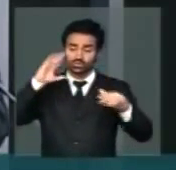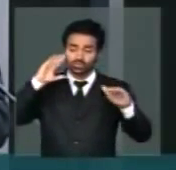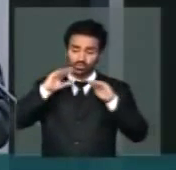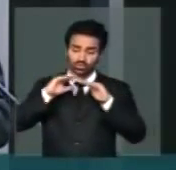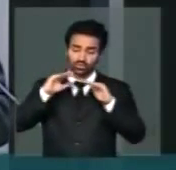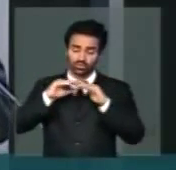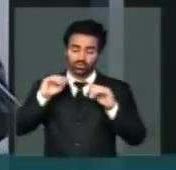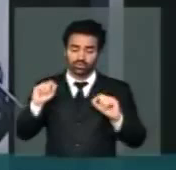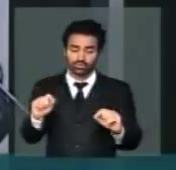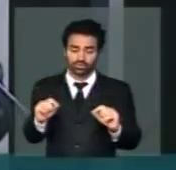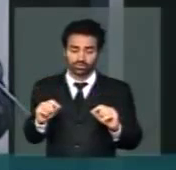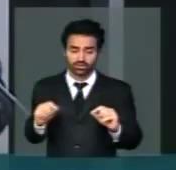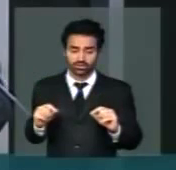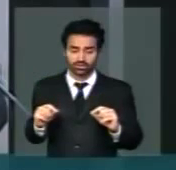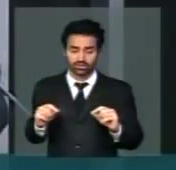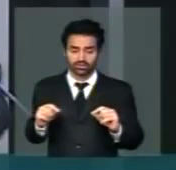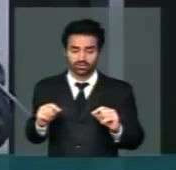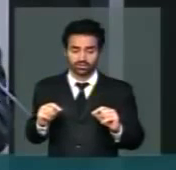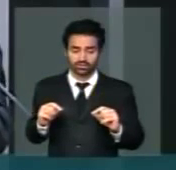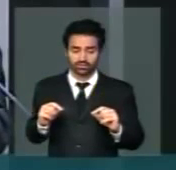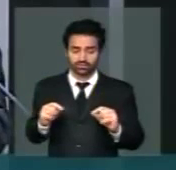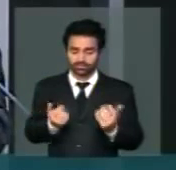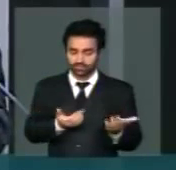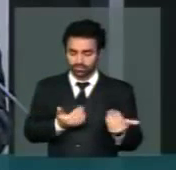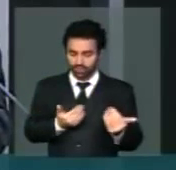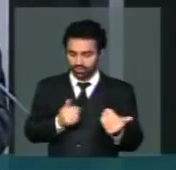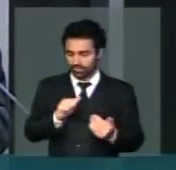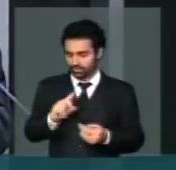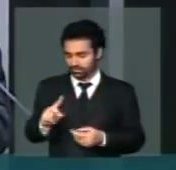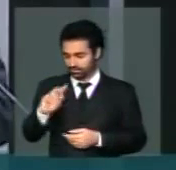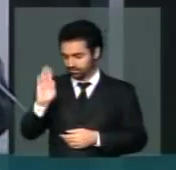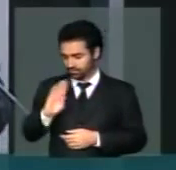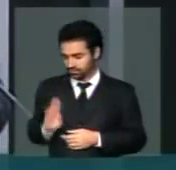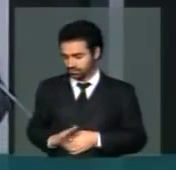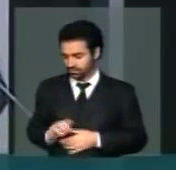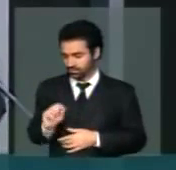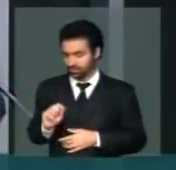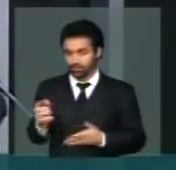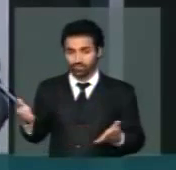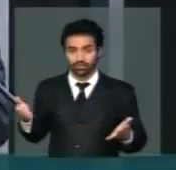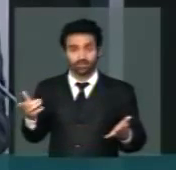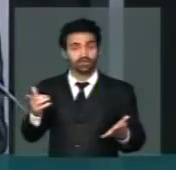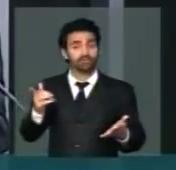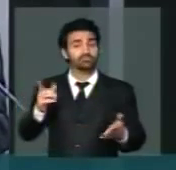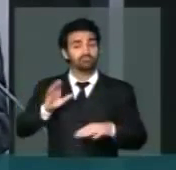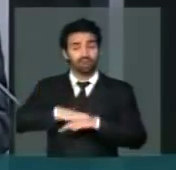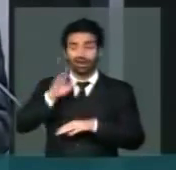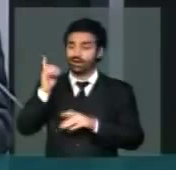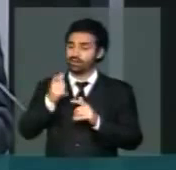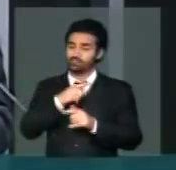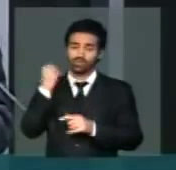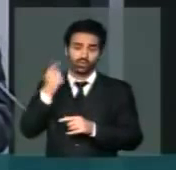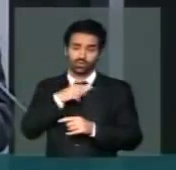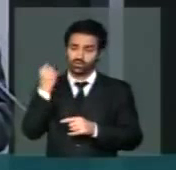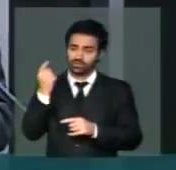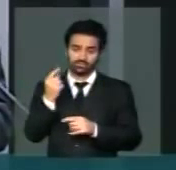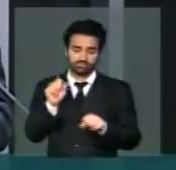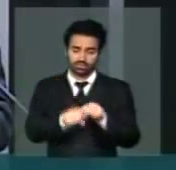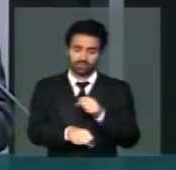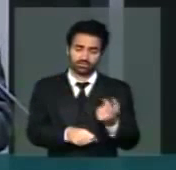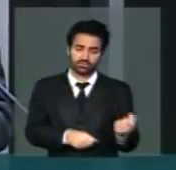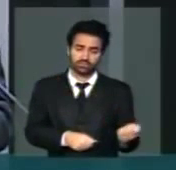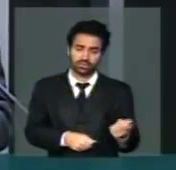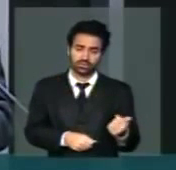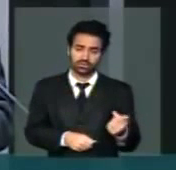também que os jovens e adolescentes no Brasil hoje muito mais morrem do que matam.